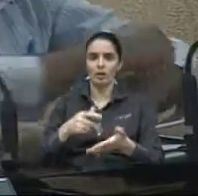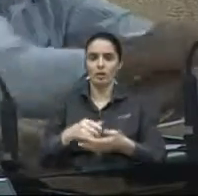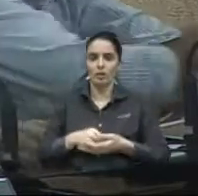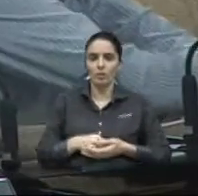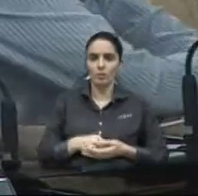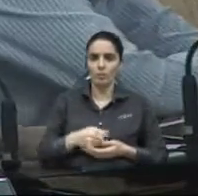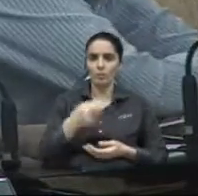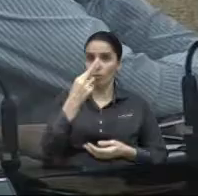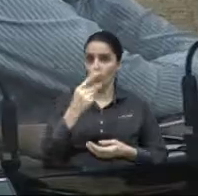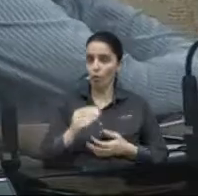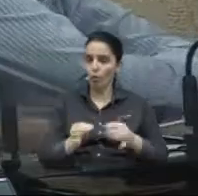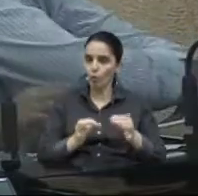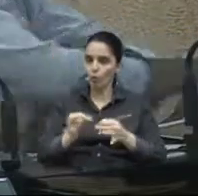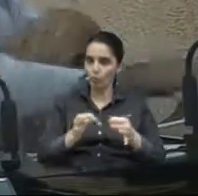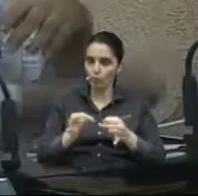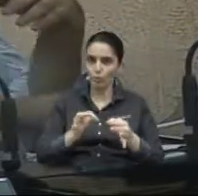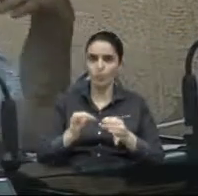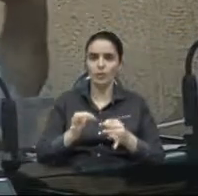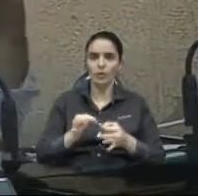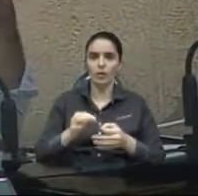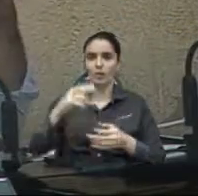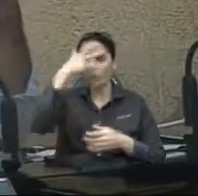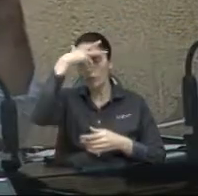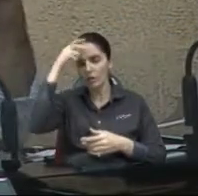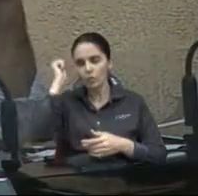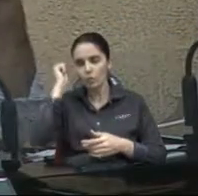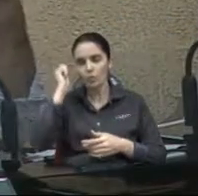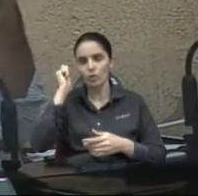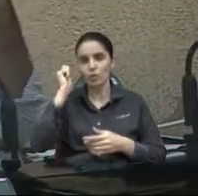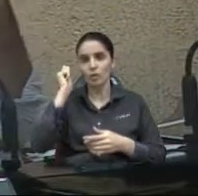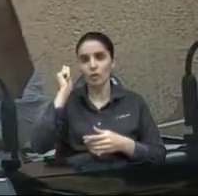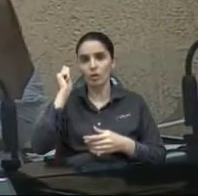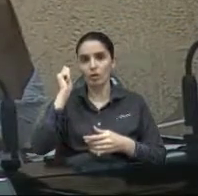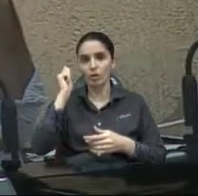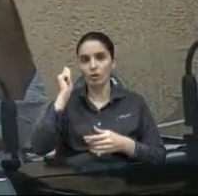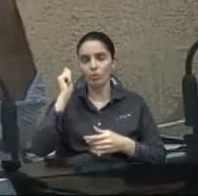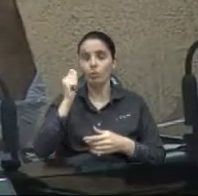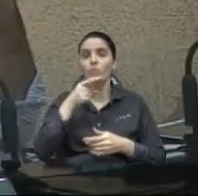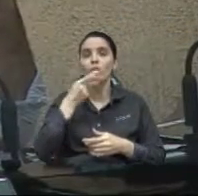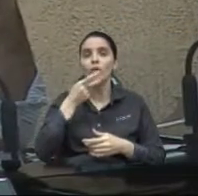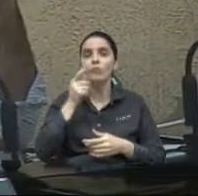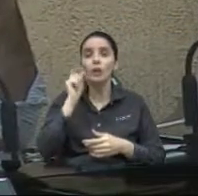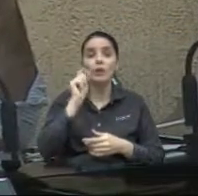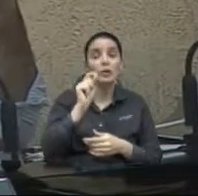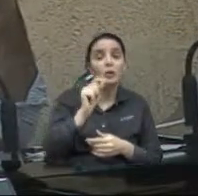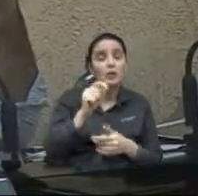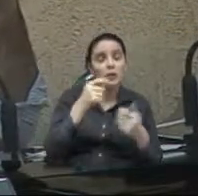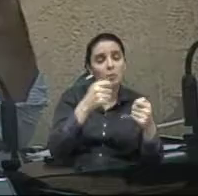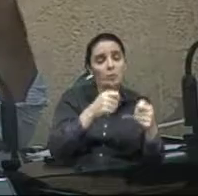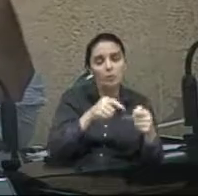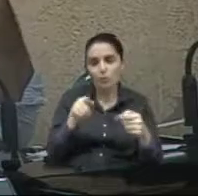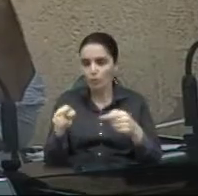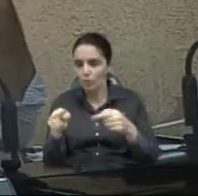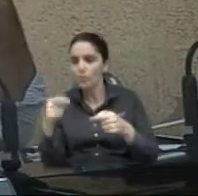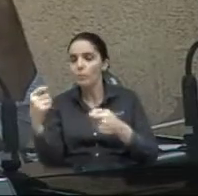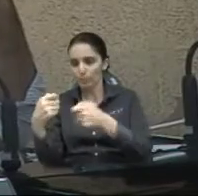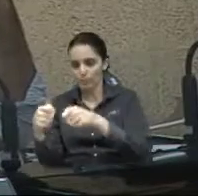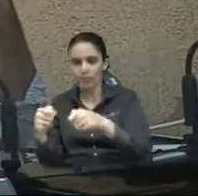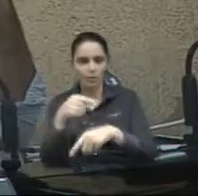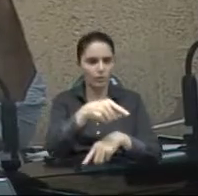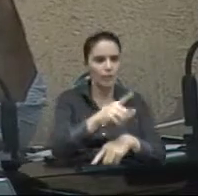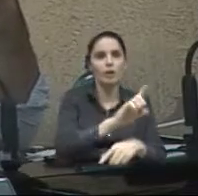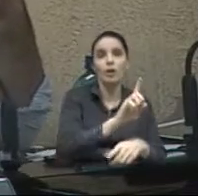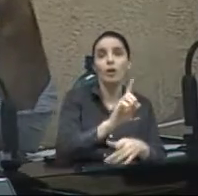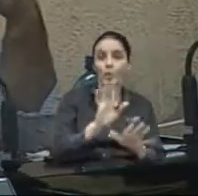o executivo colocará as diretrizes. Ele é que vai dizer quem é que precisa, quem é que não precisa, através da